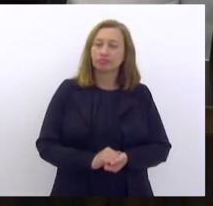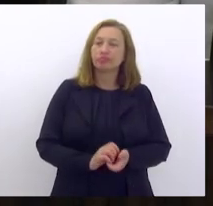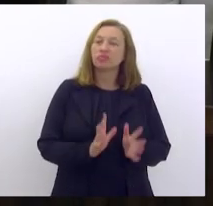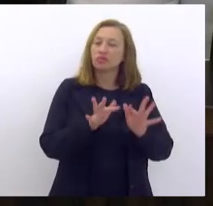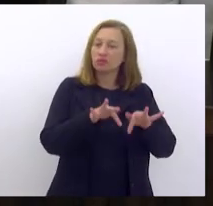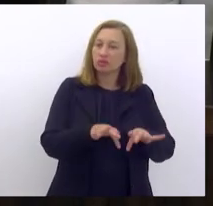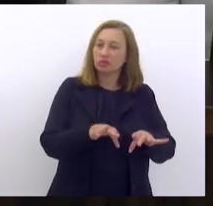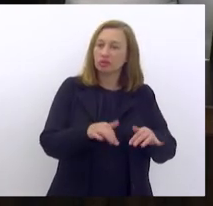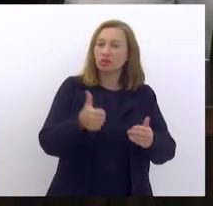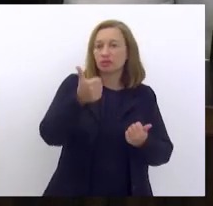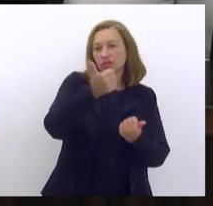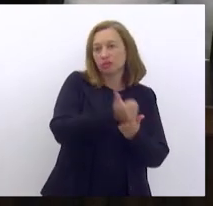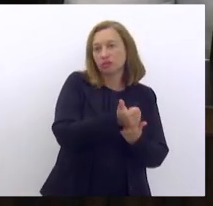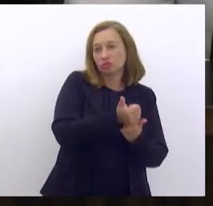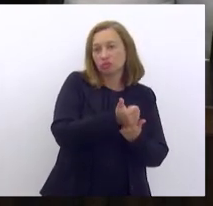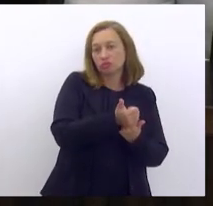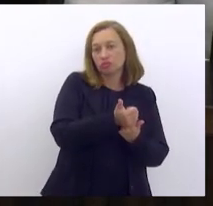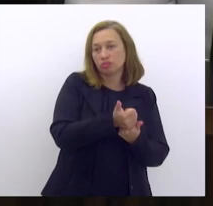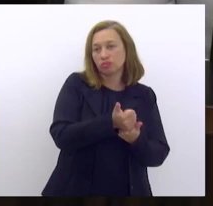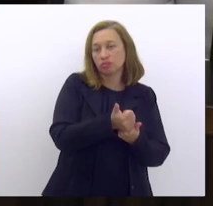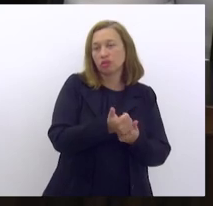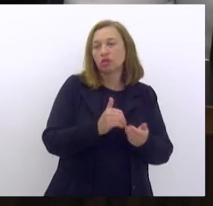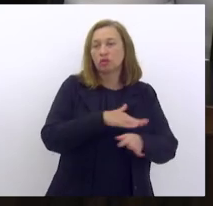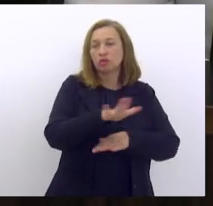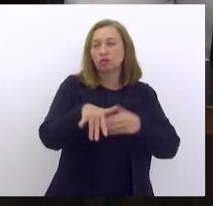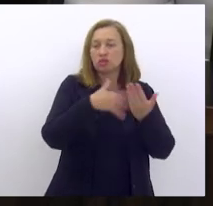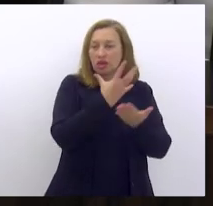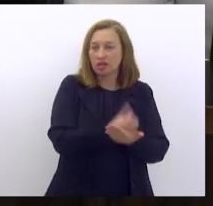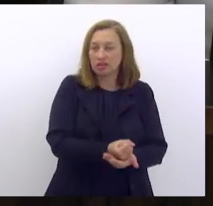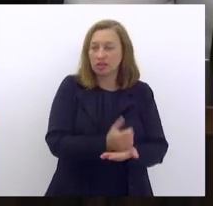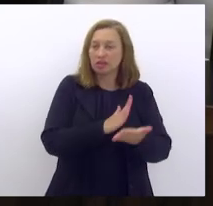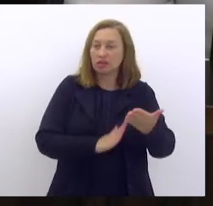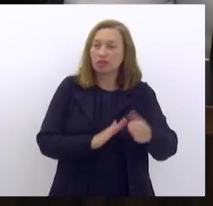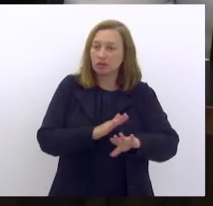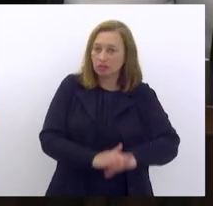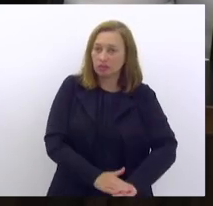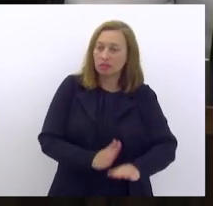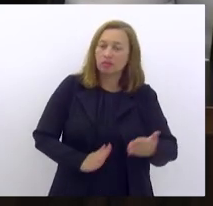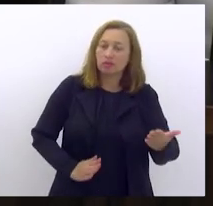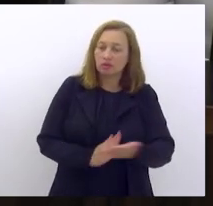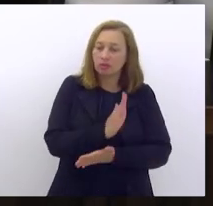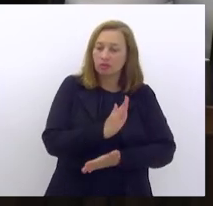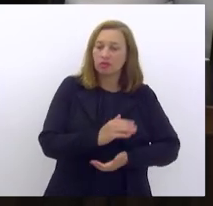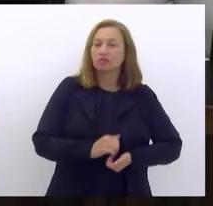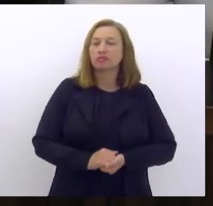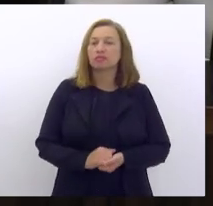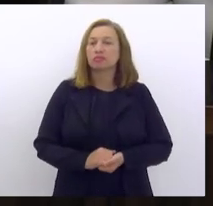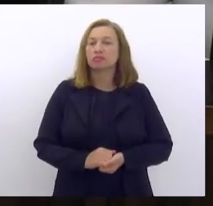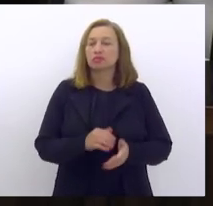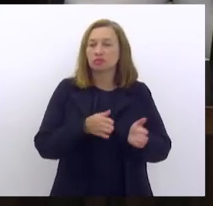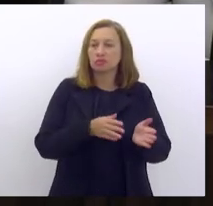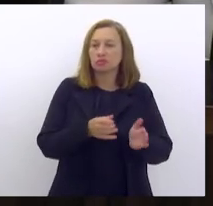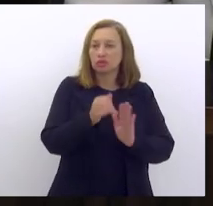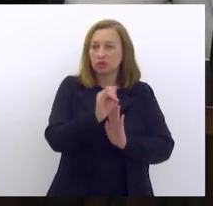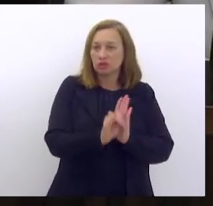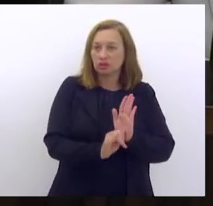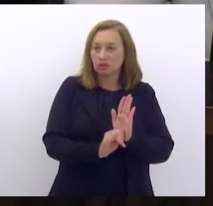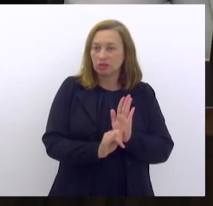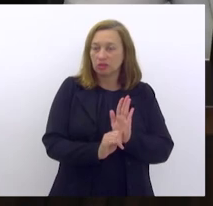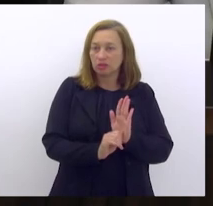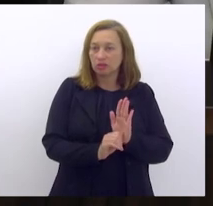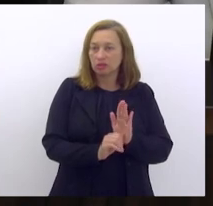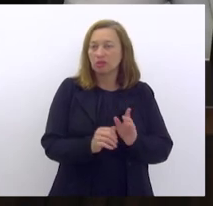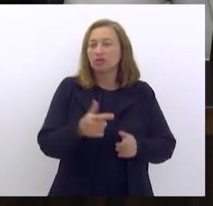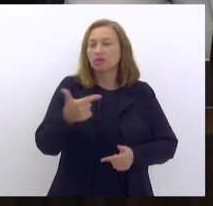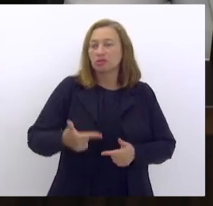concluído por um substitutivo, solicito que aprovo, permaneça como estão. Aprovado. Para a redação do vencido,